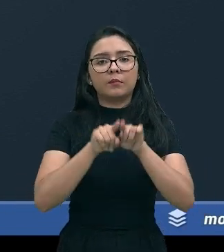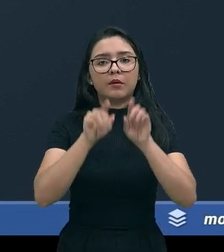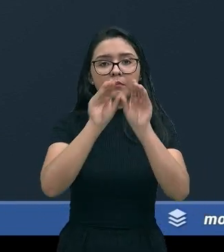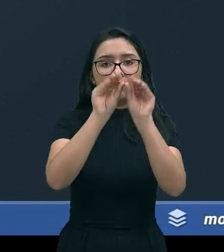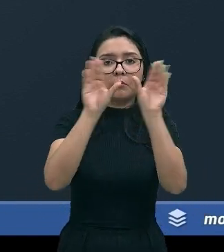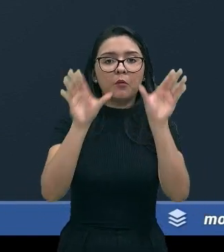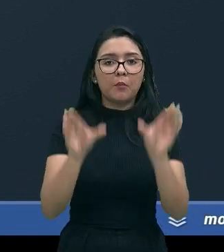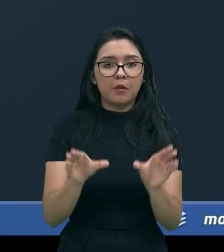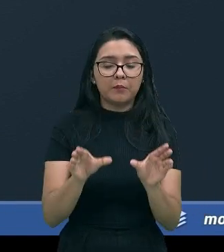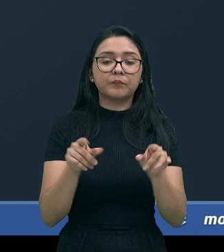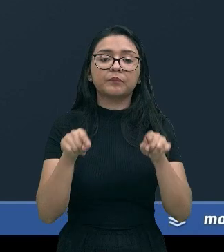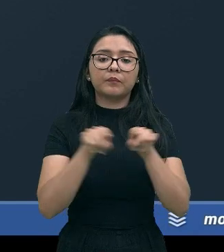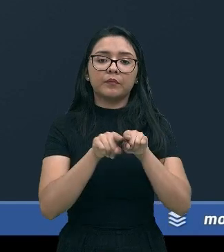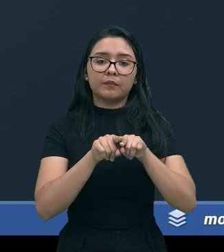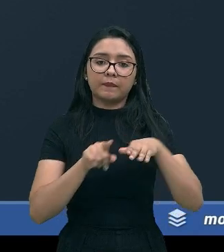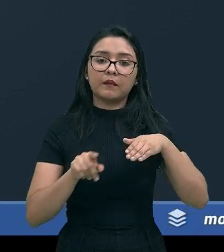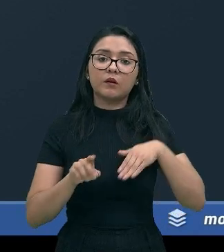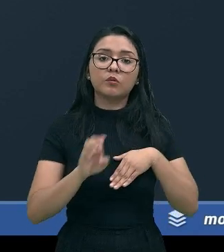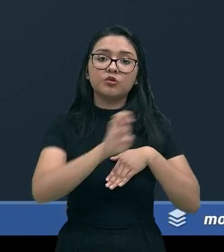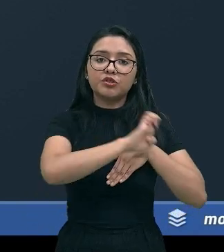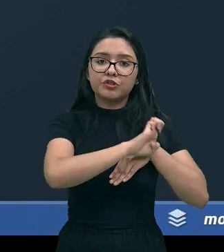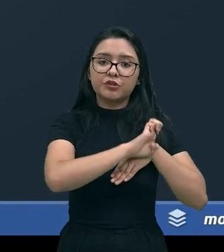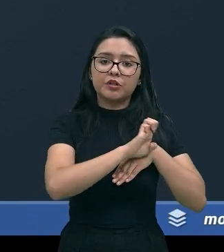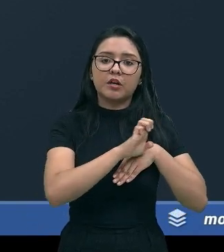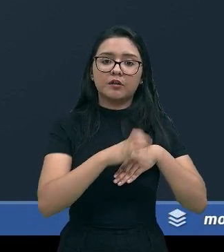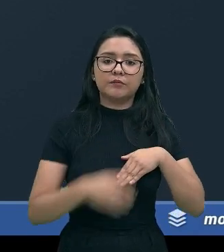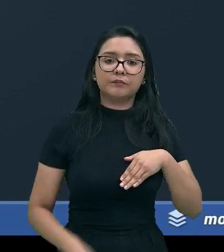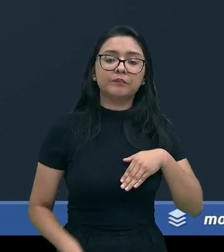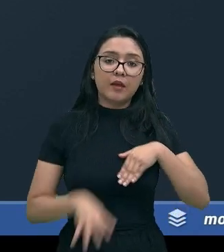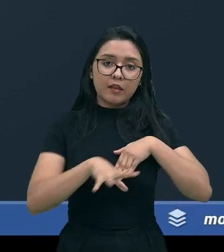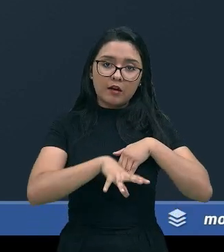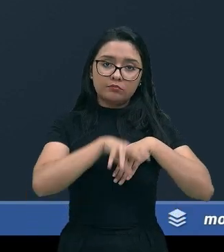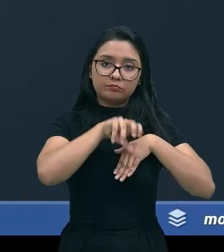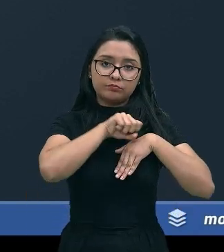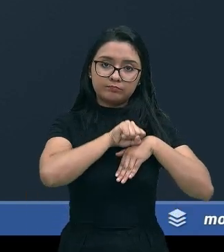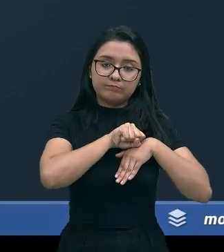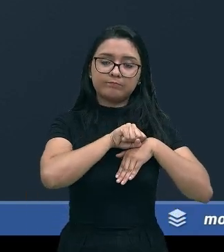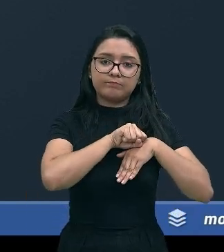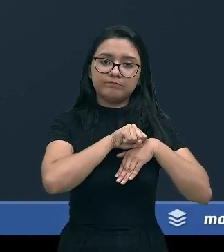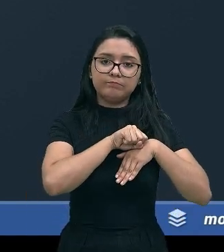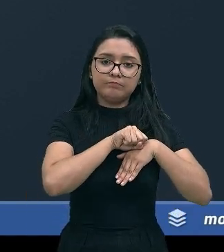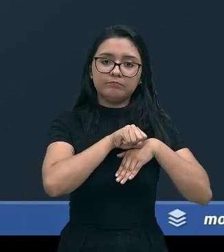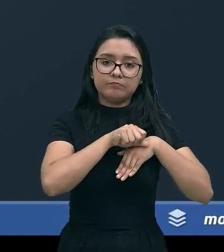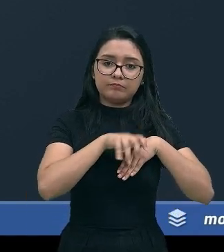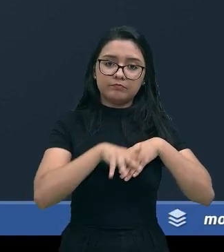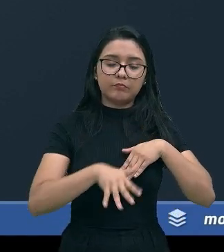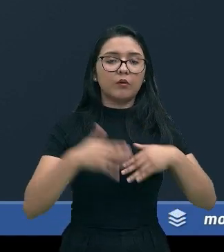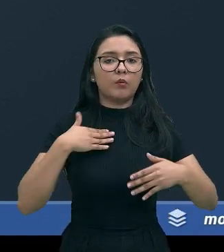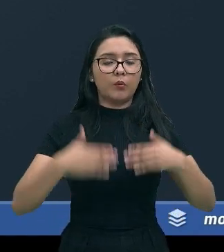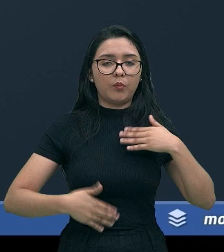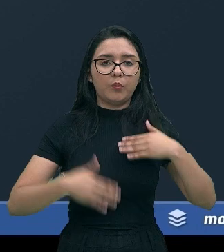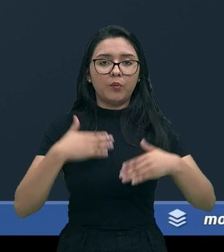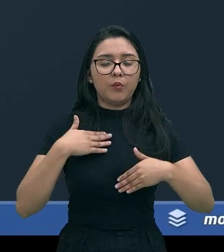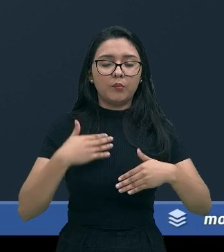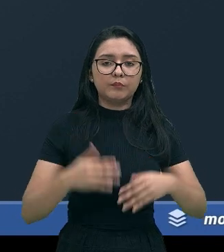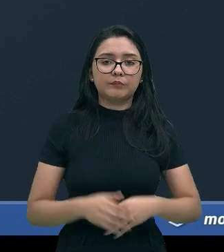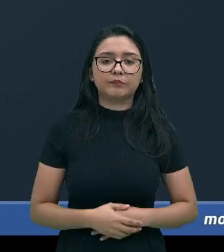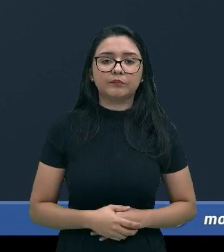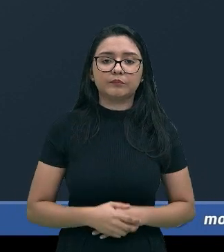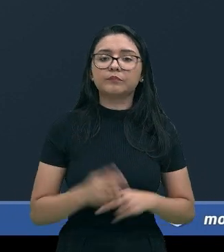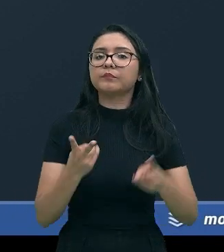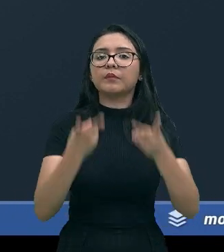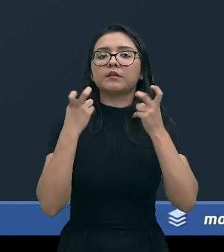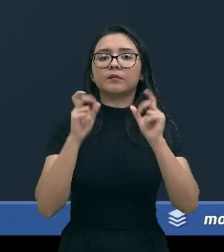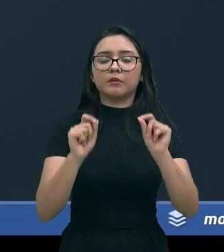lado esquerdo, o sangue está retornando dos pulmões, né, está oxigenado, e vai ser enviado para o restante do corpo, né? Então a gente observa